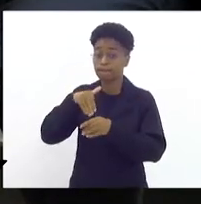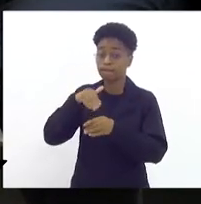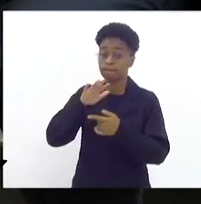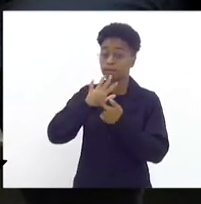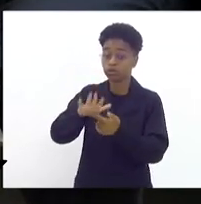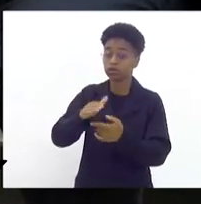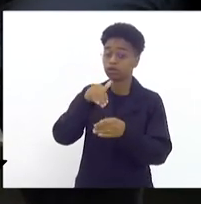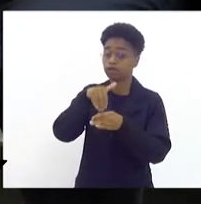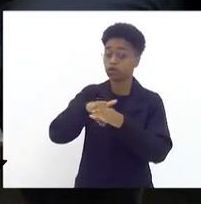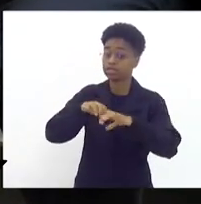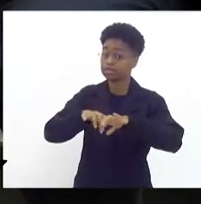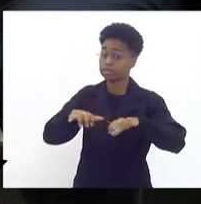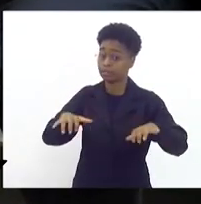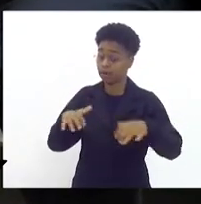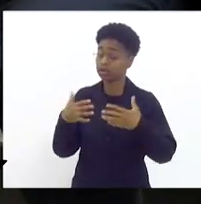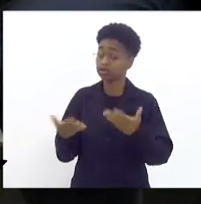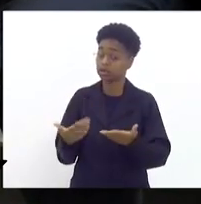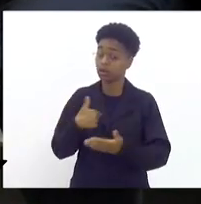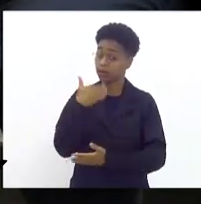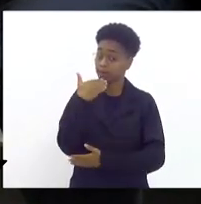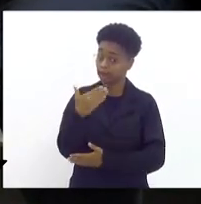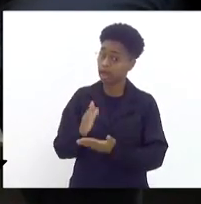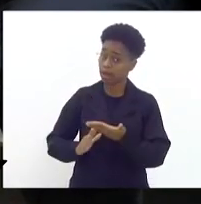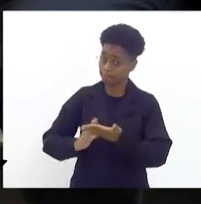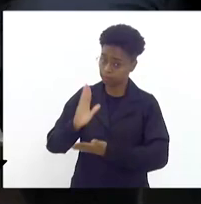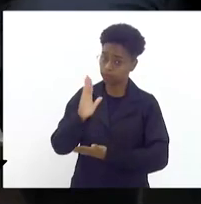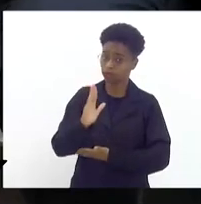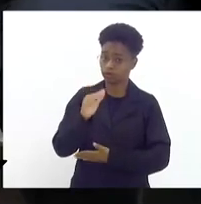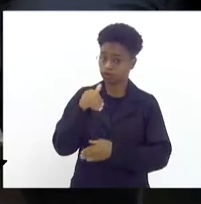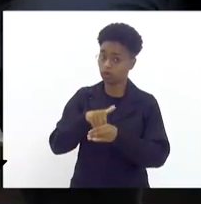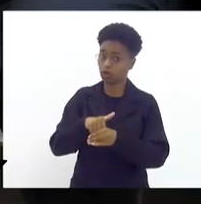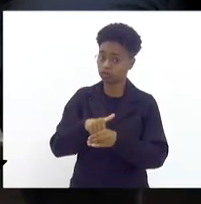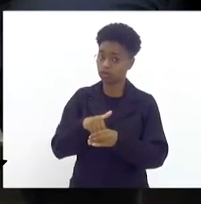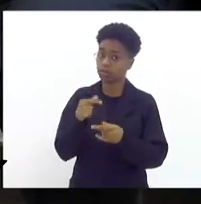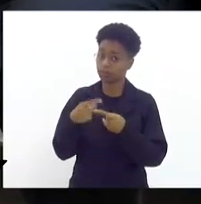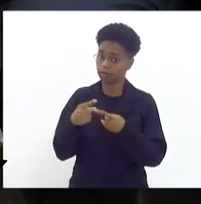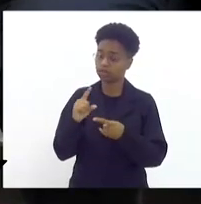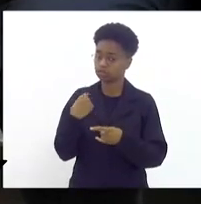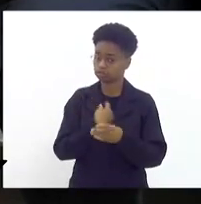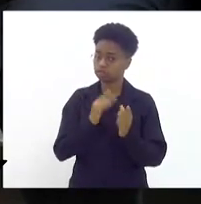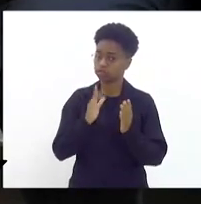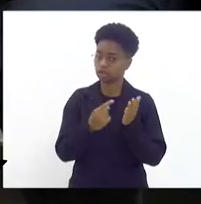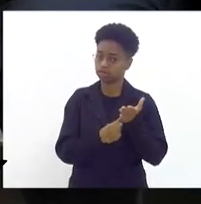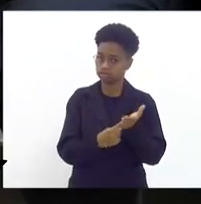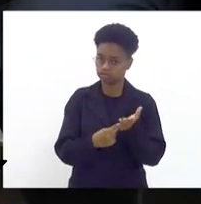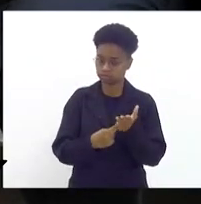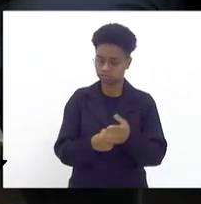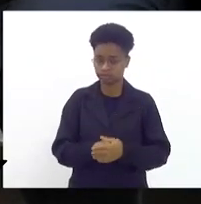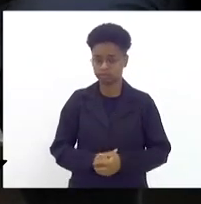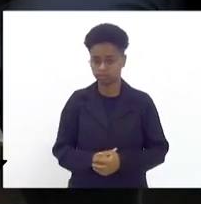Portanto, peço que seja aprovado esse voto em separado, que foi produto de acordo.